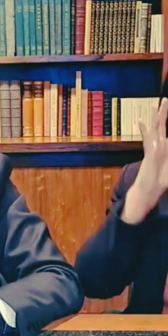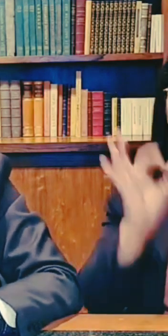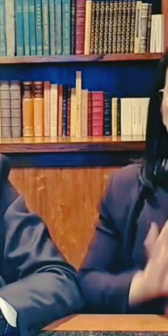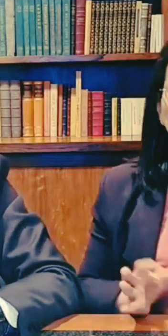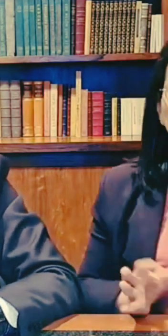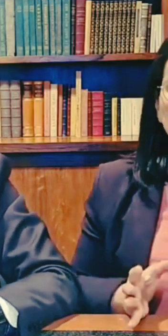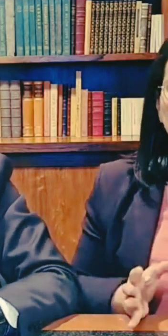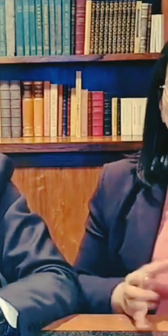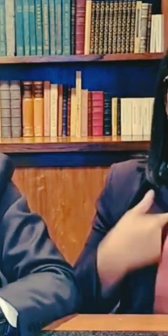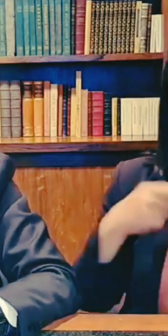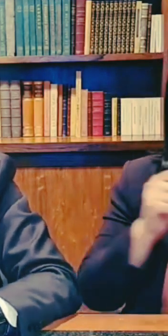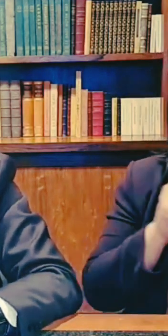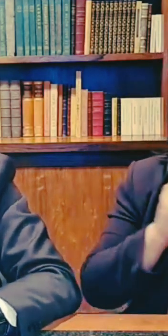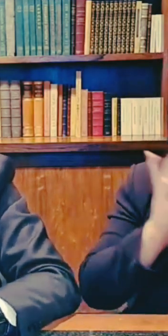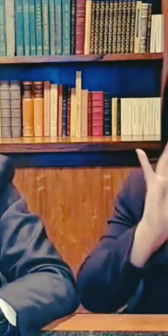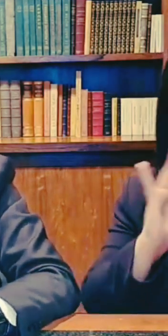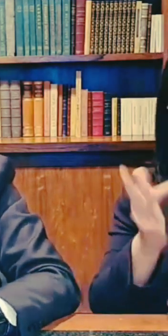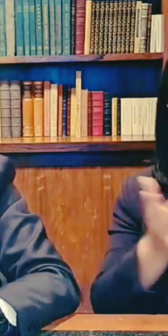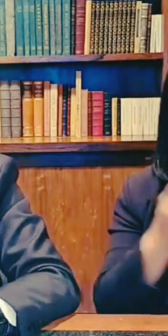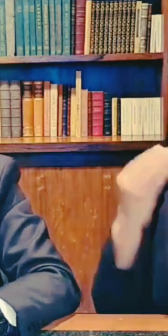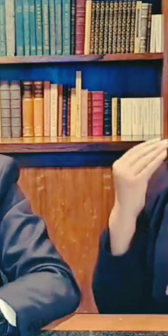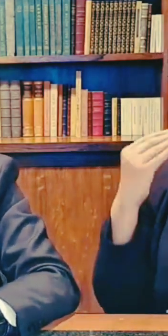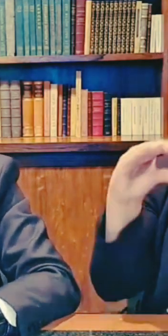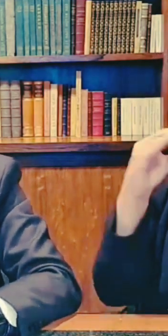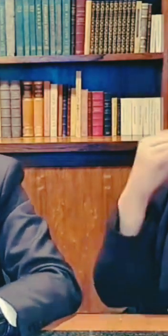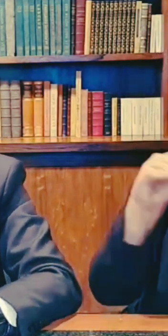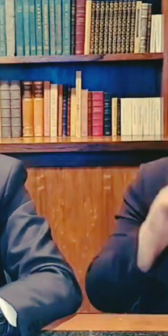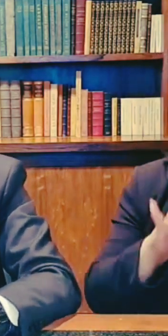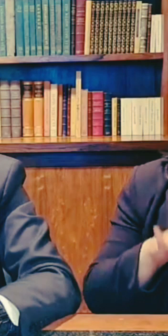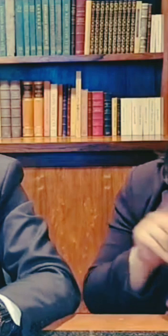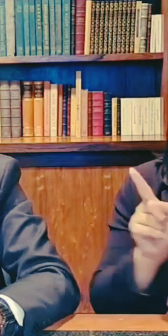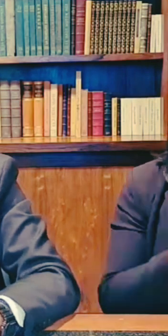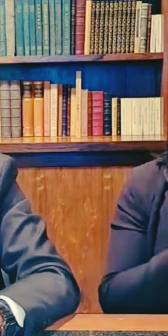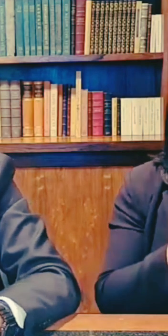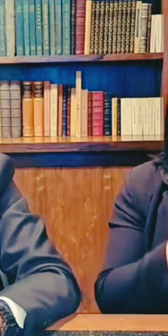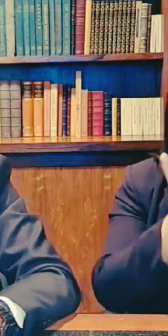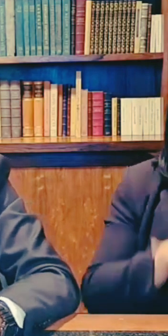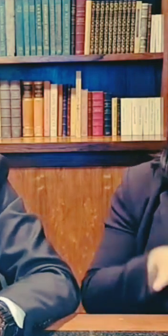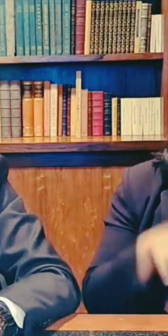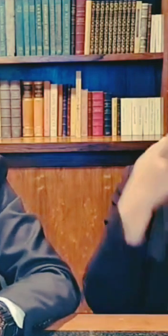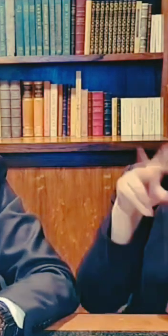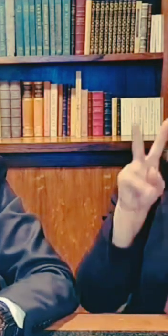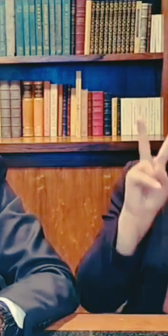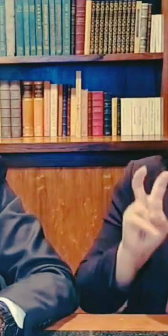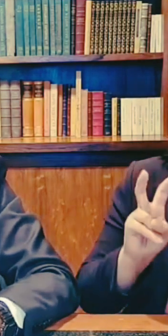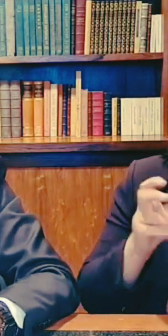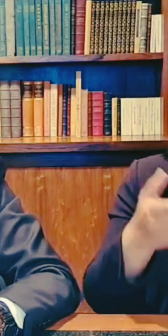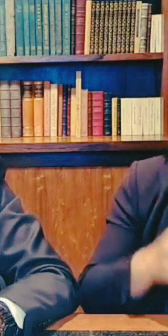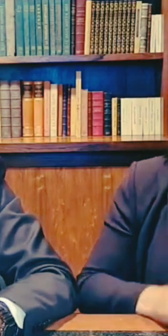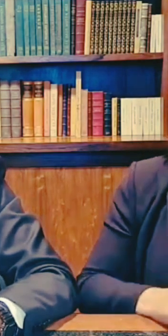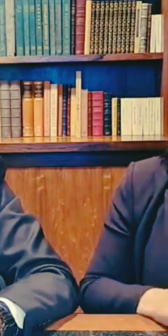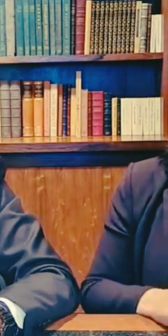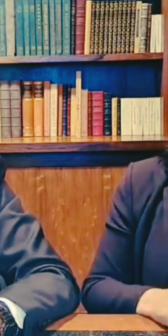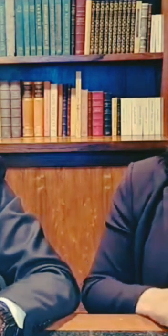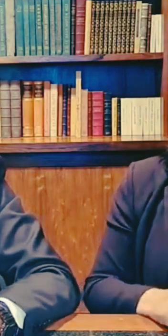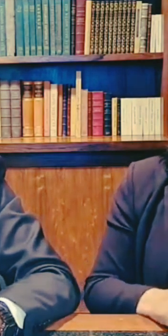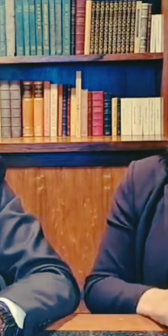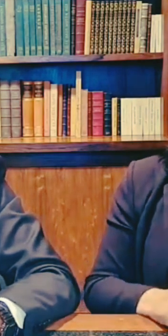pouco, nas minhas mídias sociais, falando exatamente, né, do que